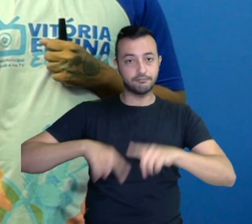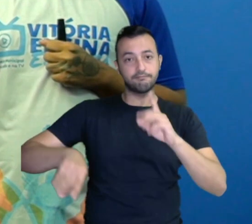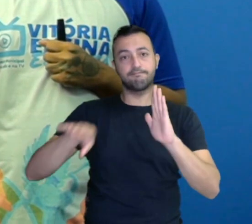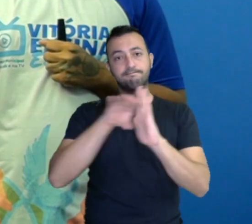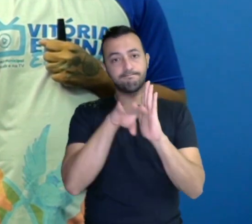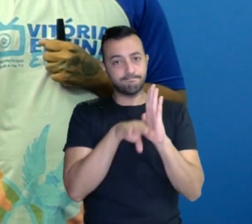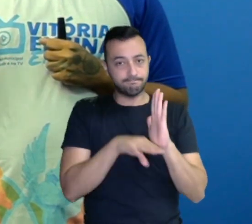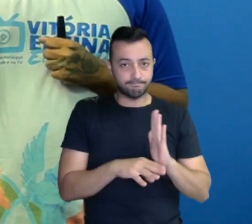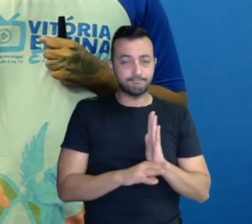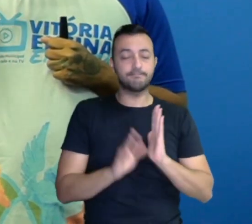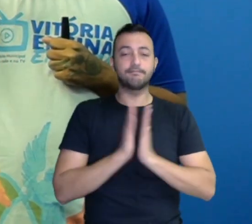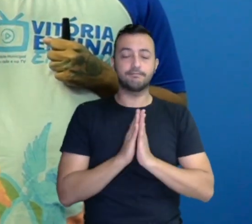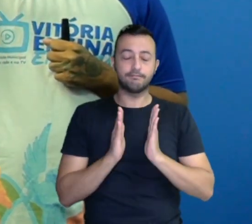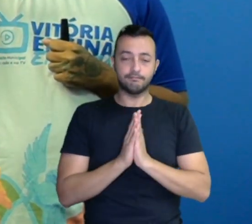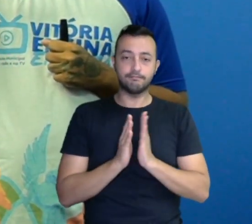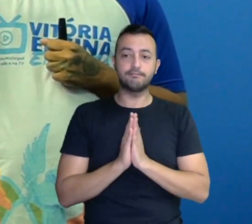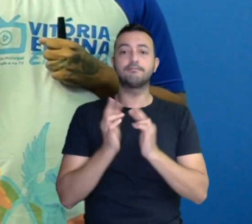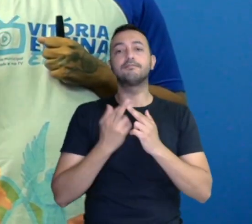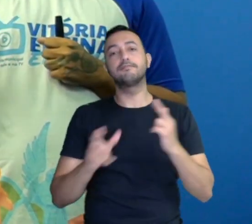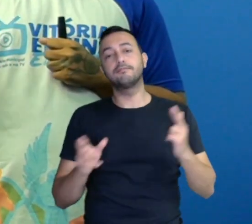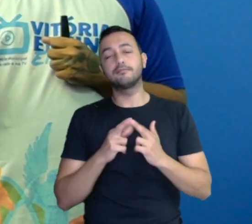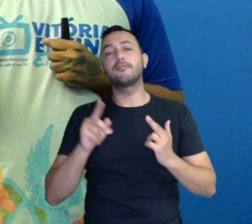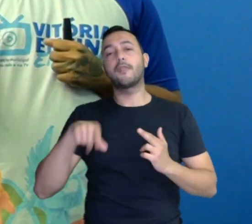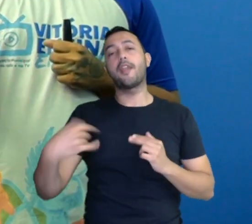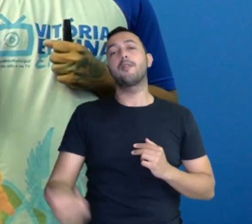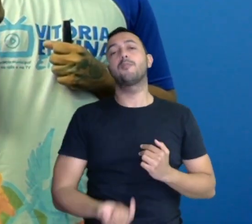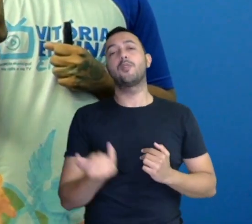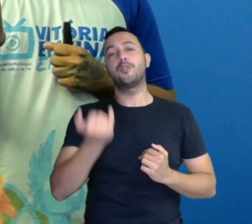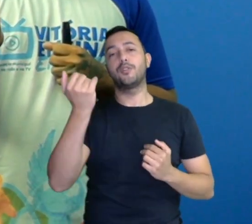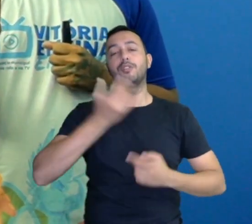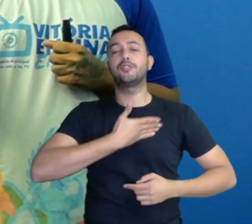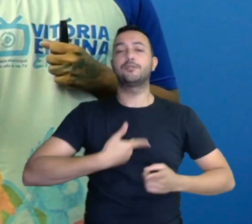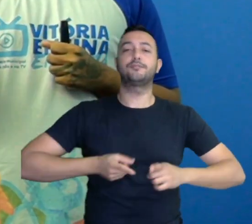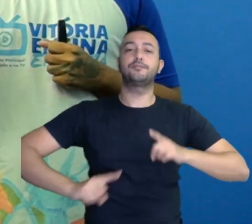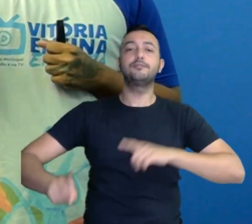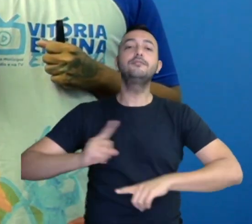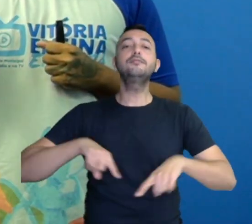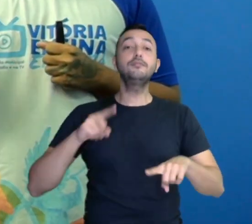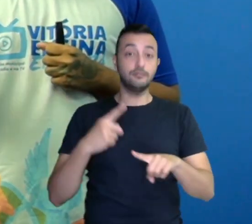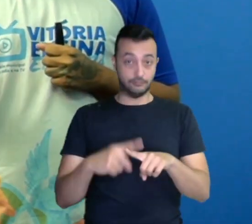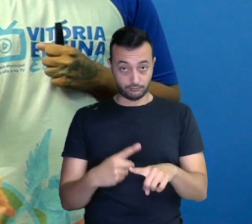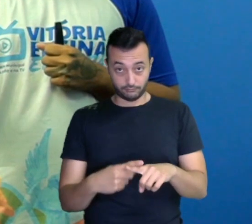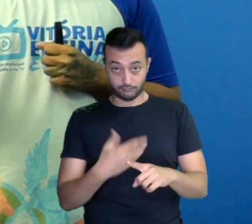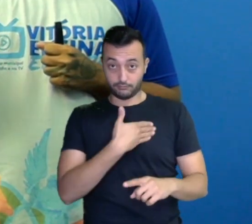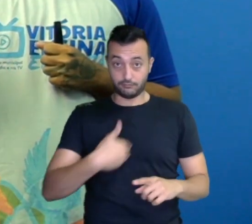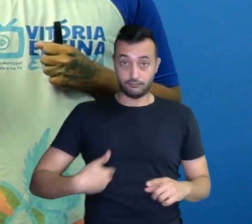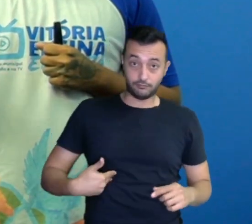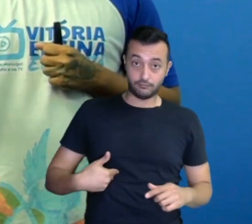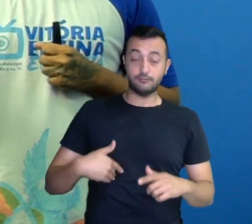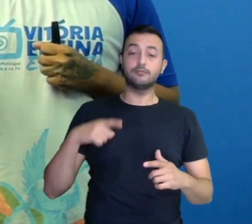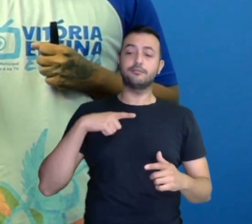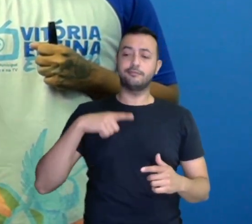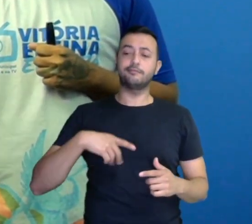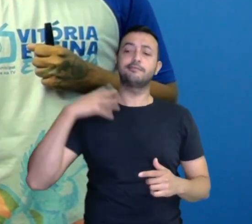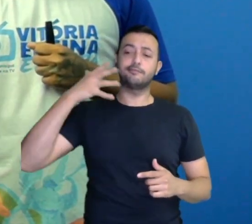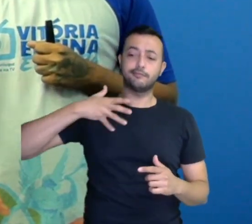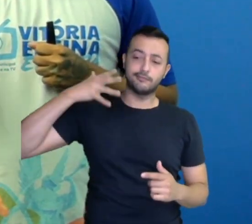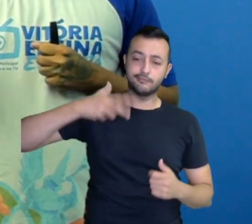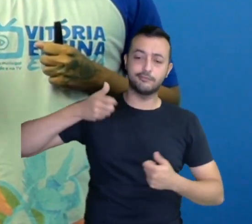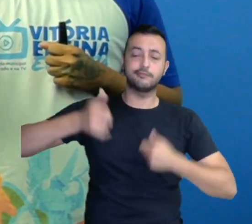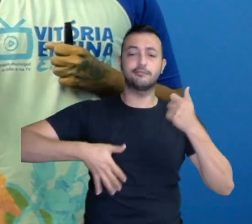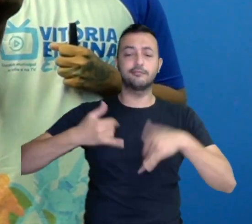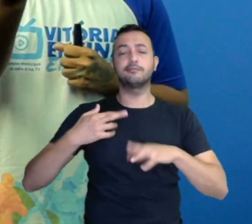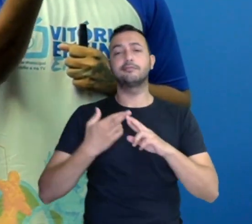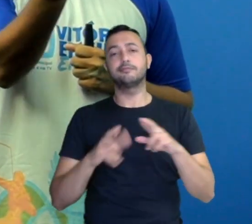rituais religiosos. E era extremamente importante para aquele governo, porque o governo tinha aquele discurso religioso